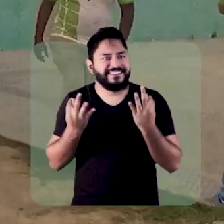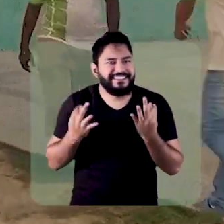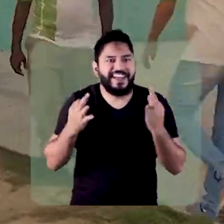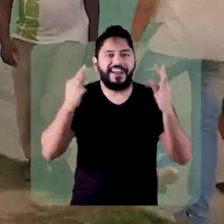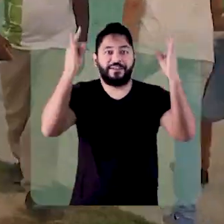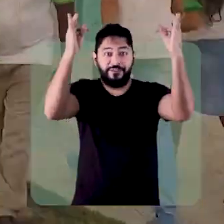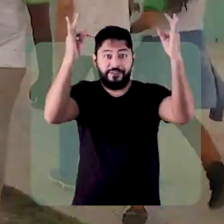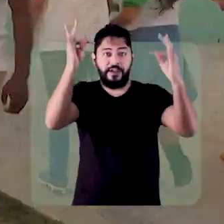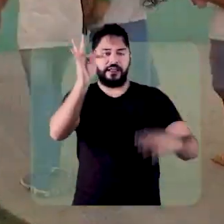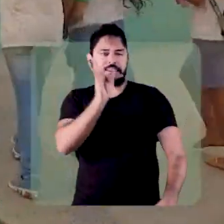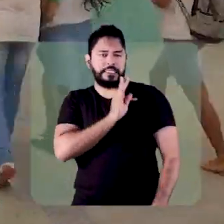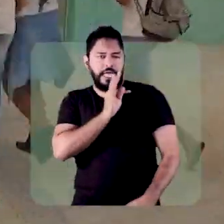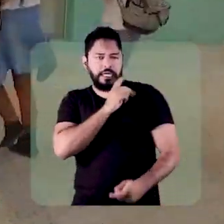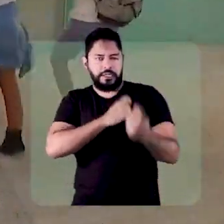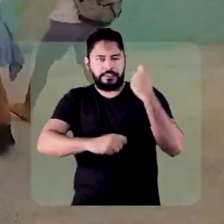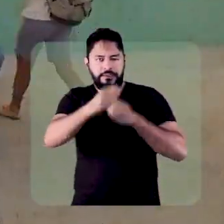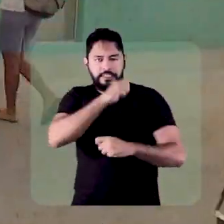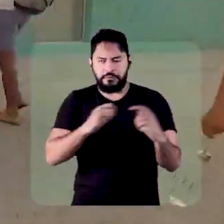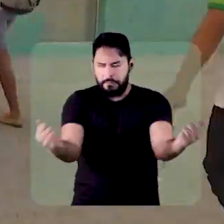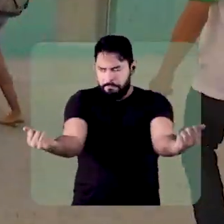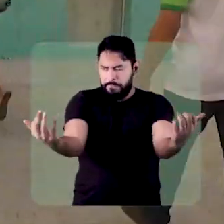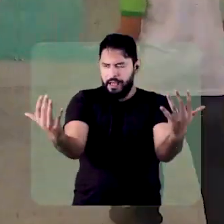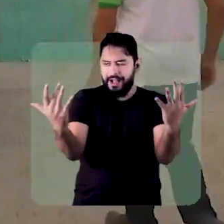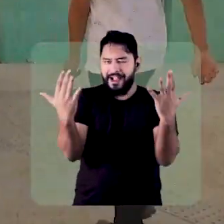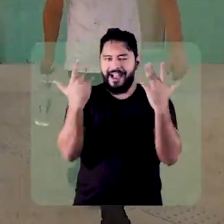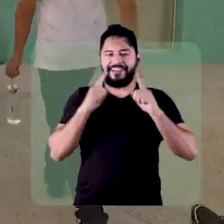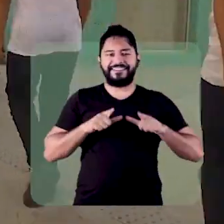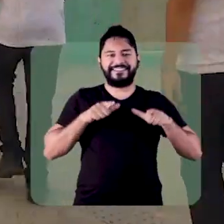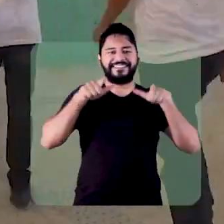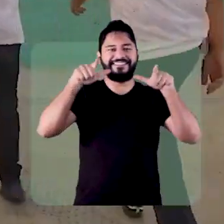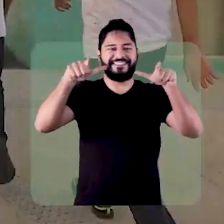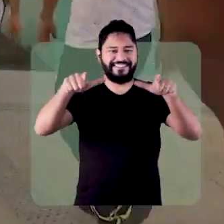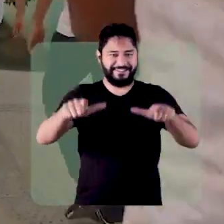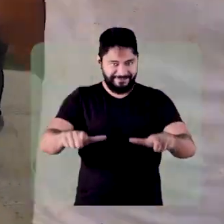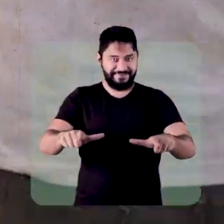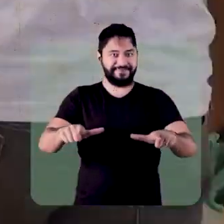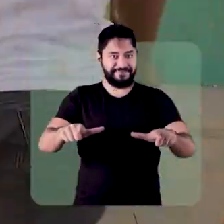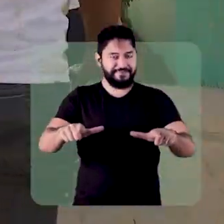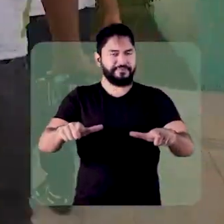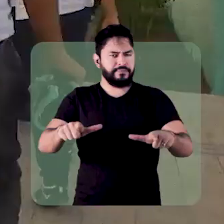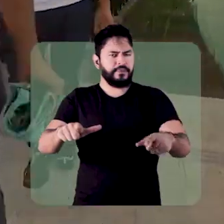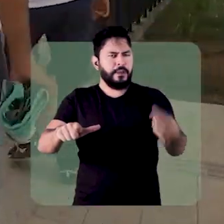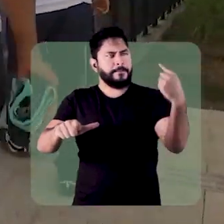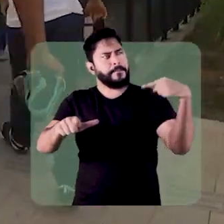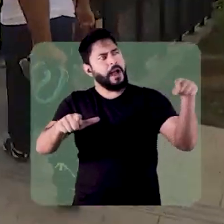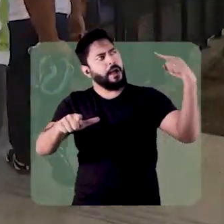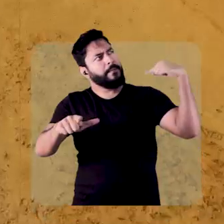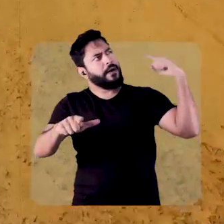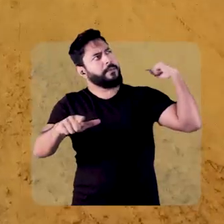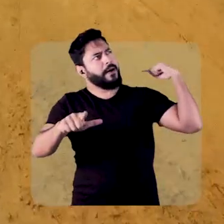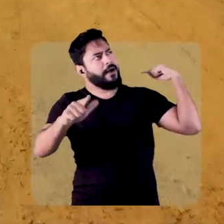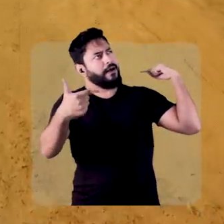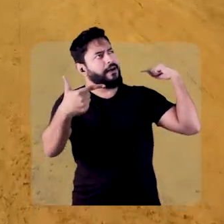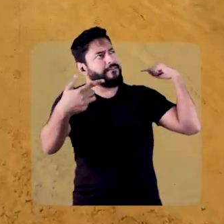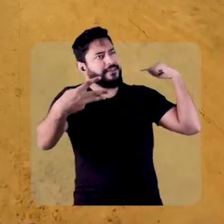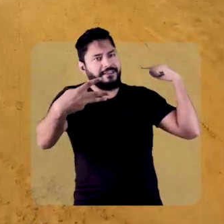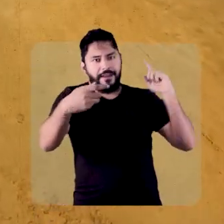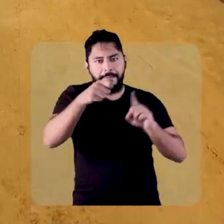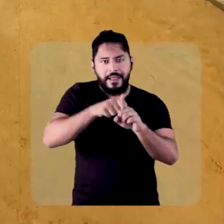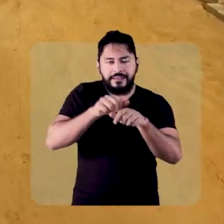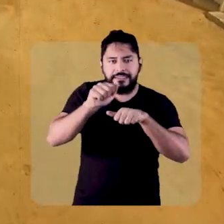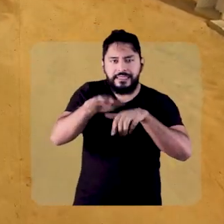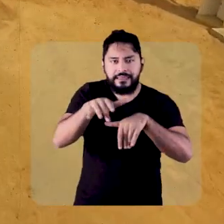Educação, Ciência e Tecnologia, novos e novas servidoras, recepciona neste dia. Em 23